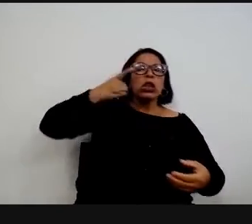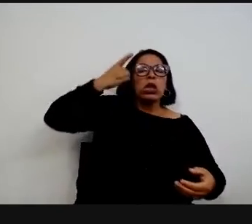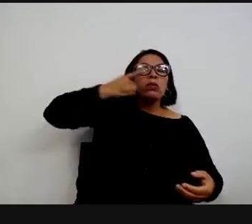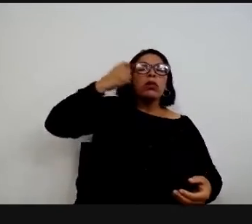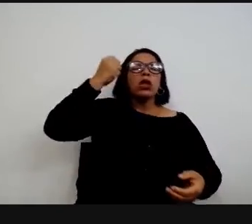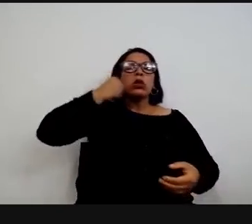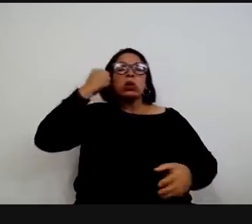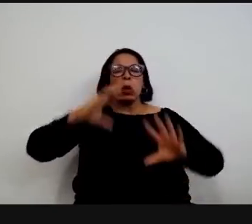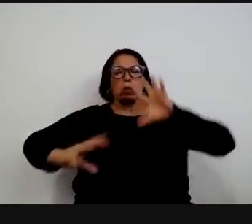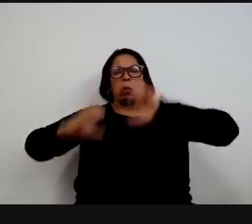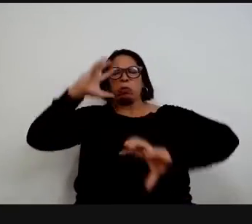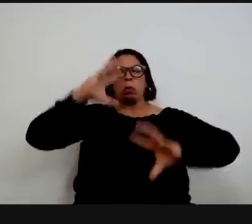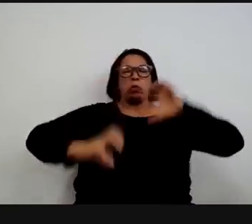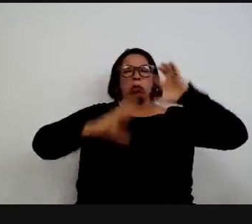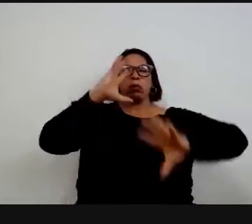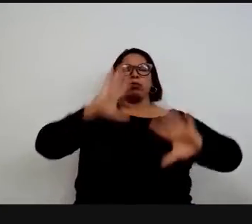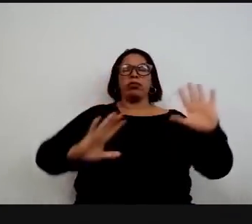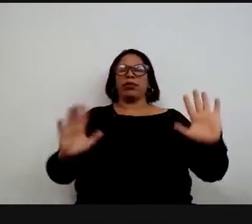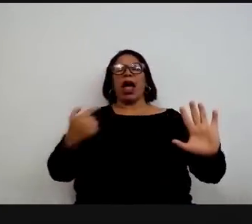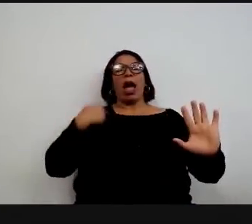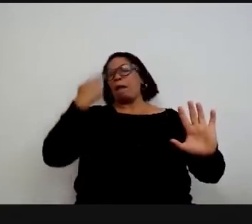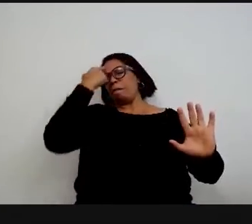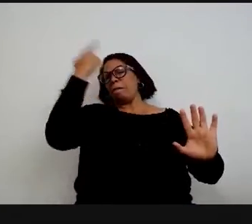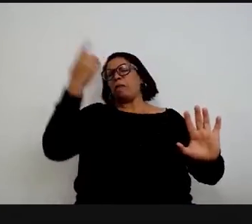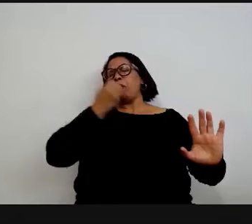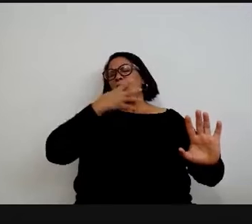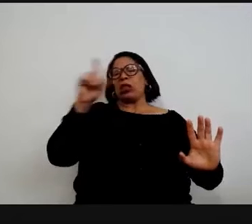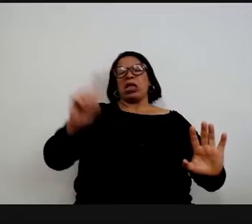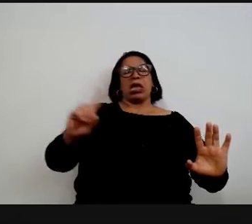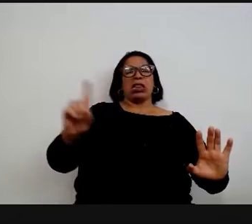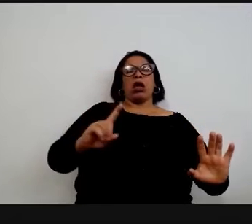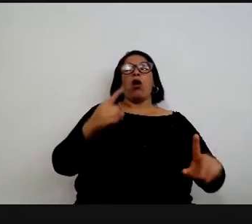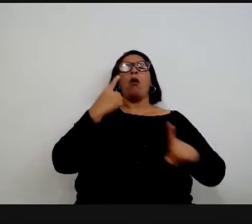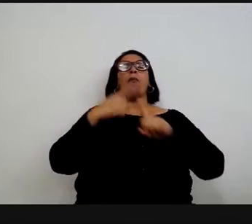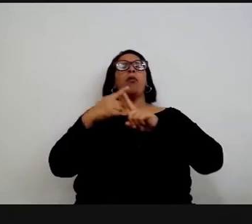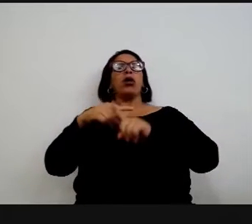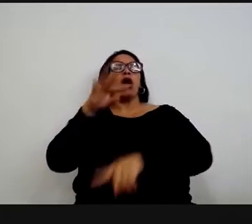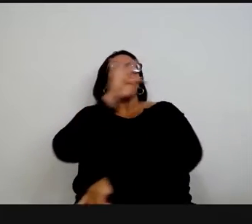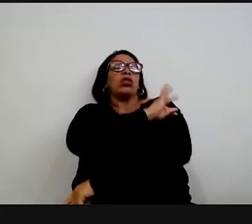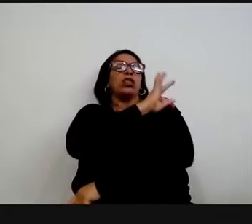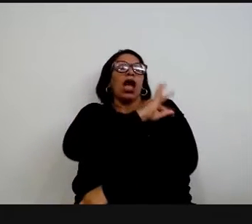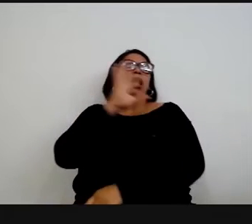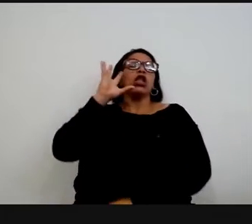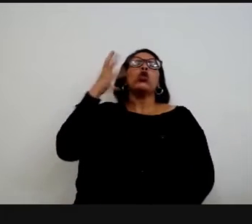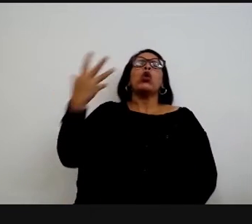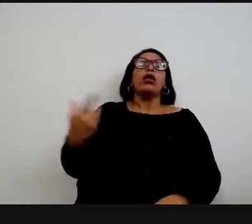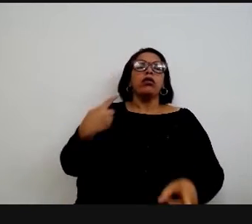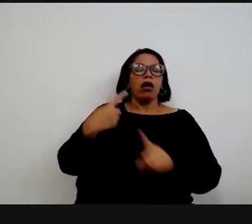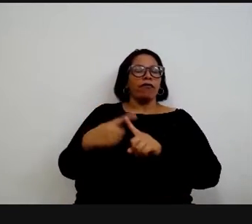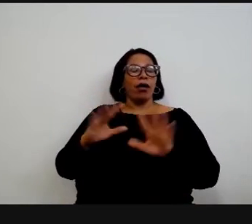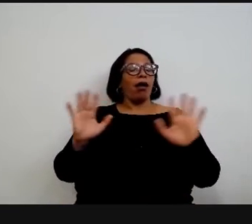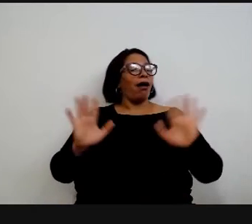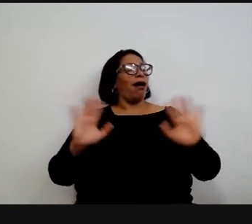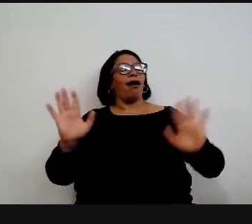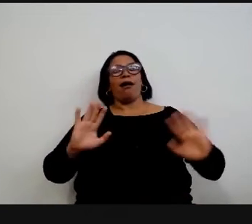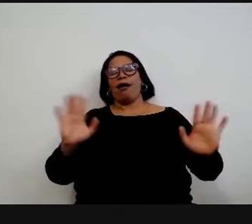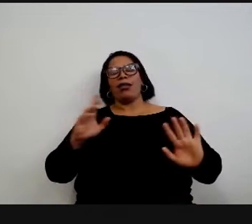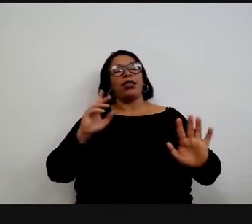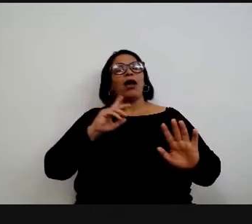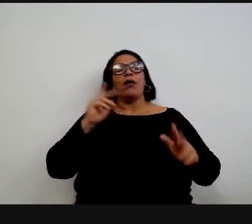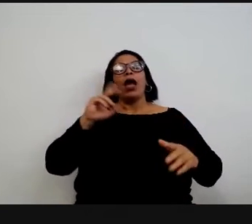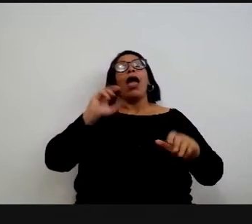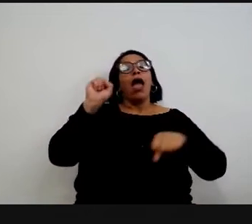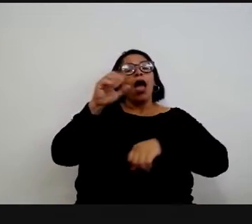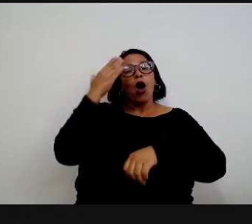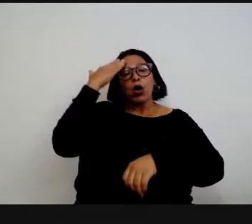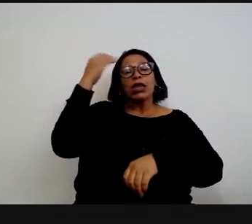de uma maneira um tanto quanto agressiva, aquilo não pode ser uma boa ideia, né? Porque os técnicos não estão tomando decisões. E o nosso trabalho é exatamente mostrar que o